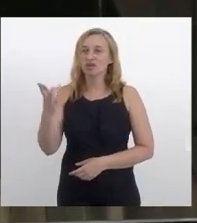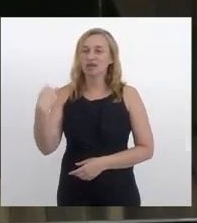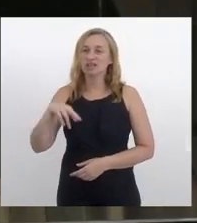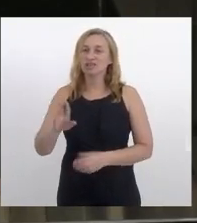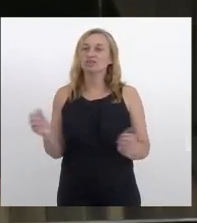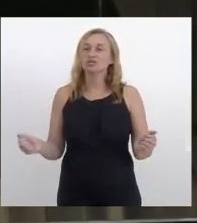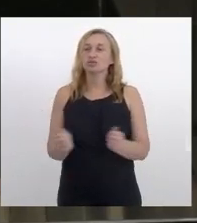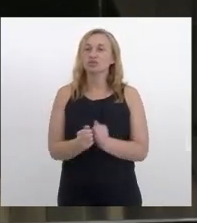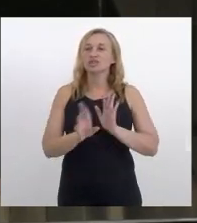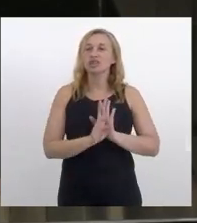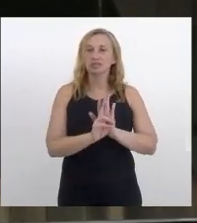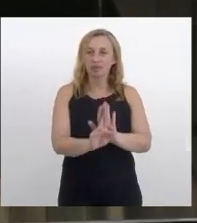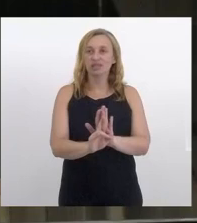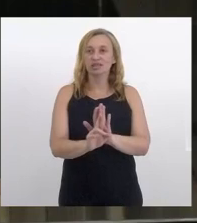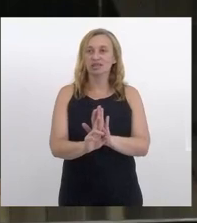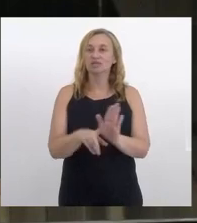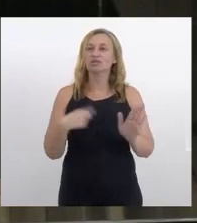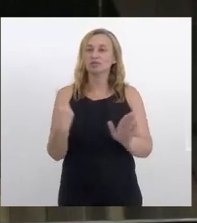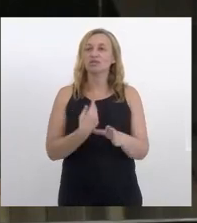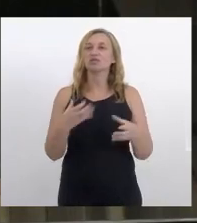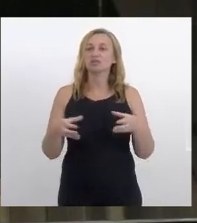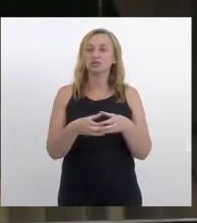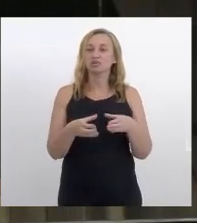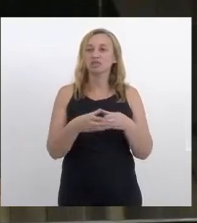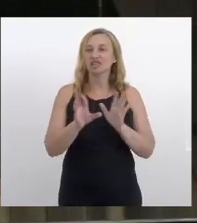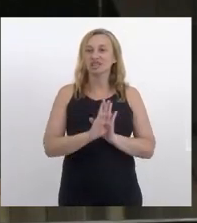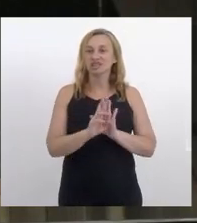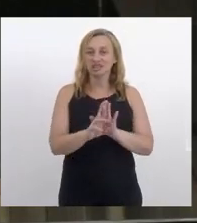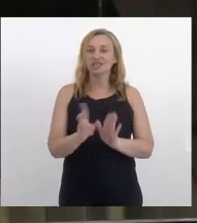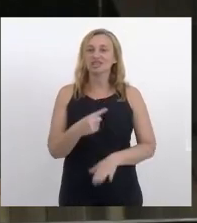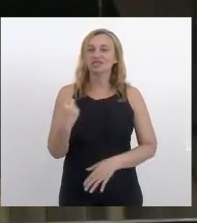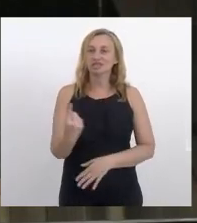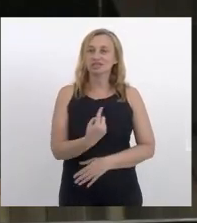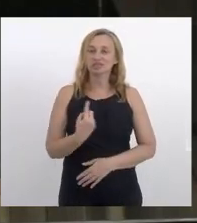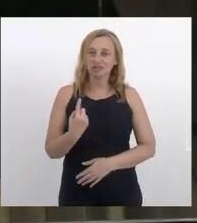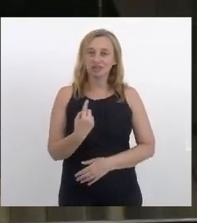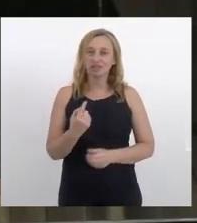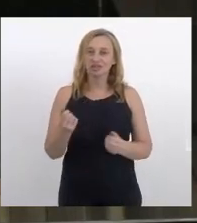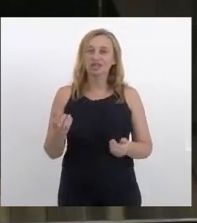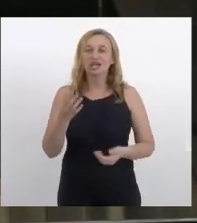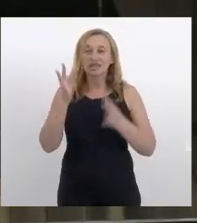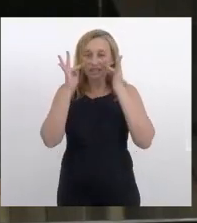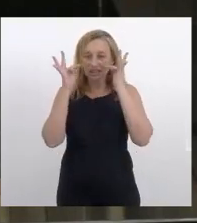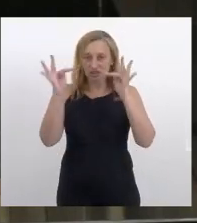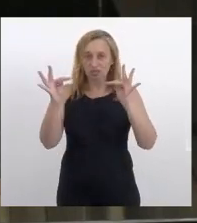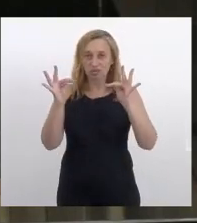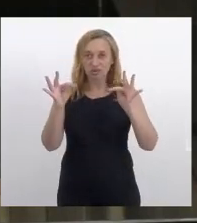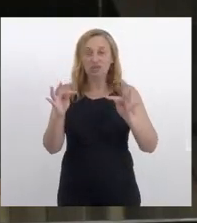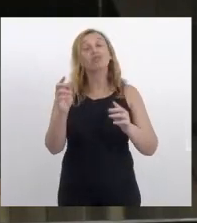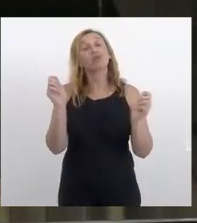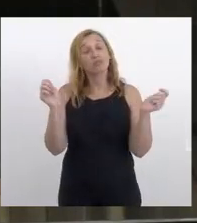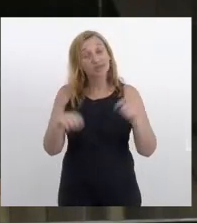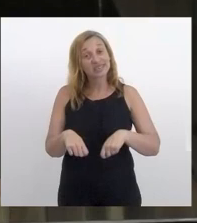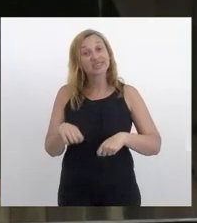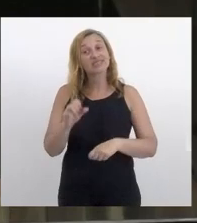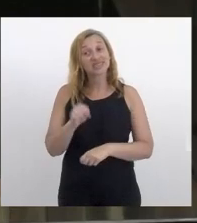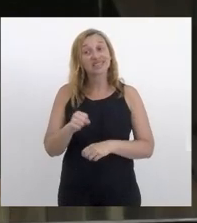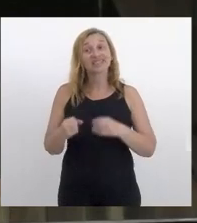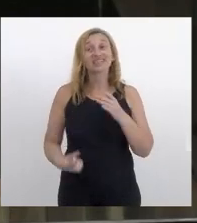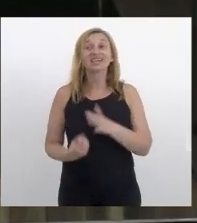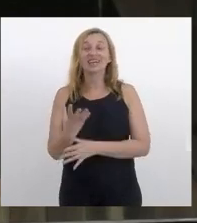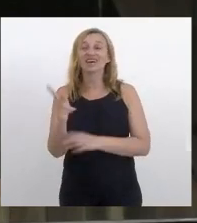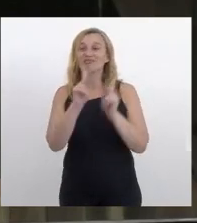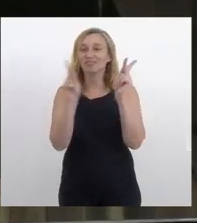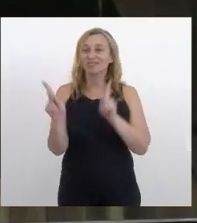aqui representando os nossos grupos religiosos, de nós darmos testemunho de que é possível construir paz